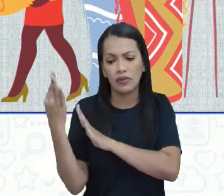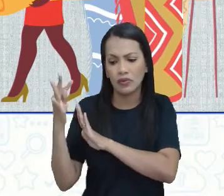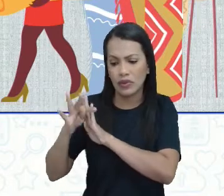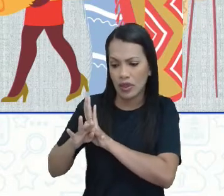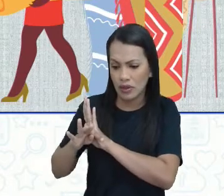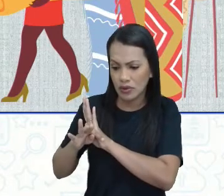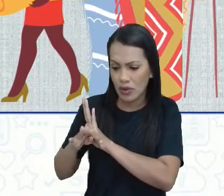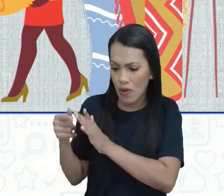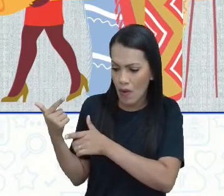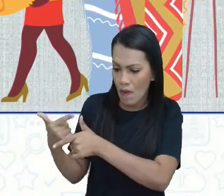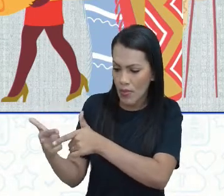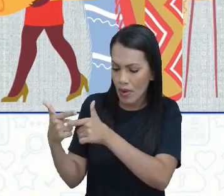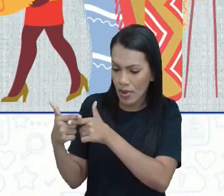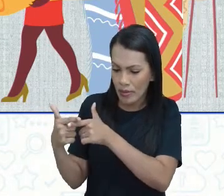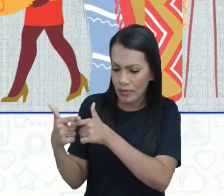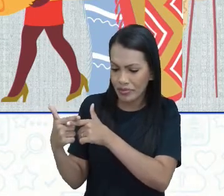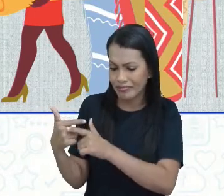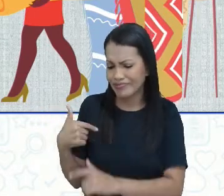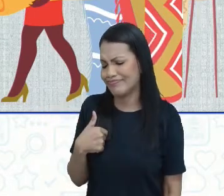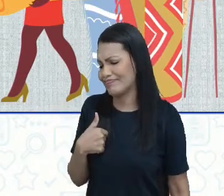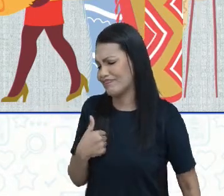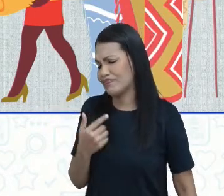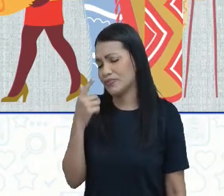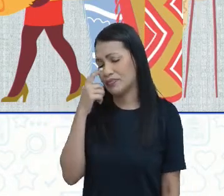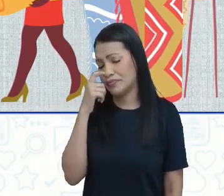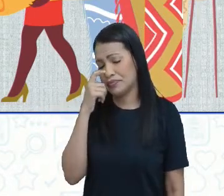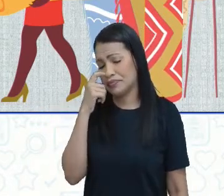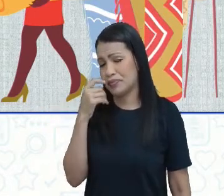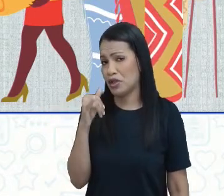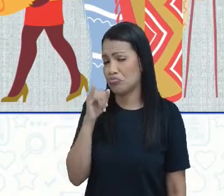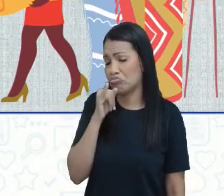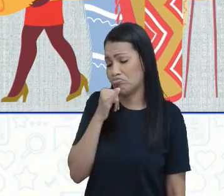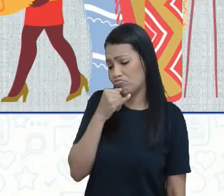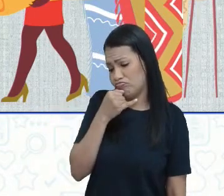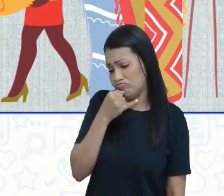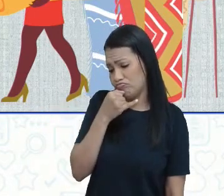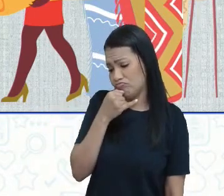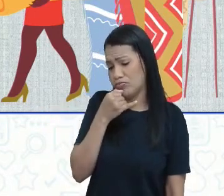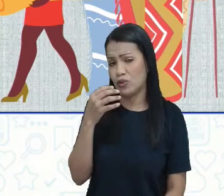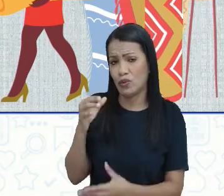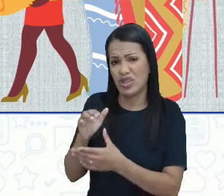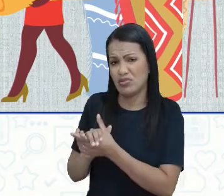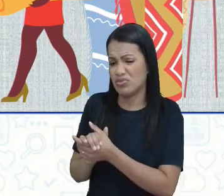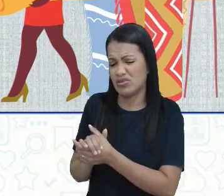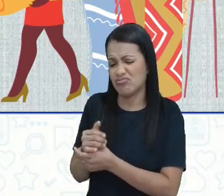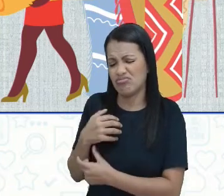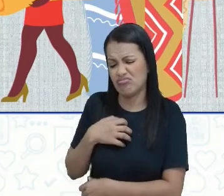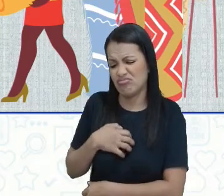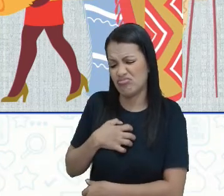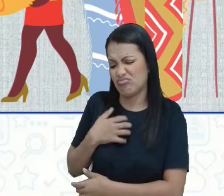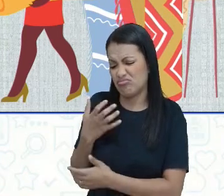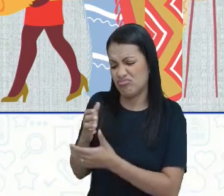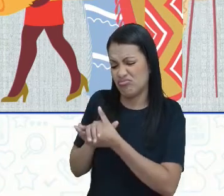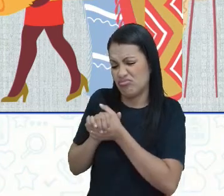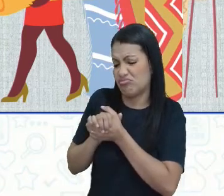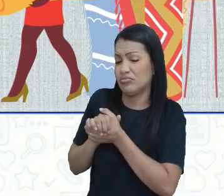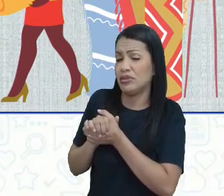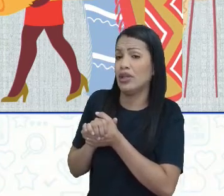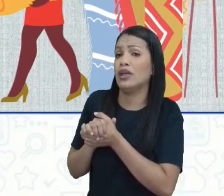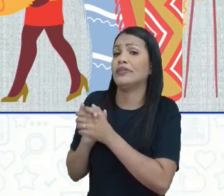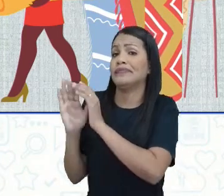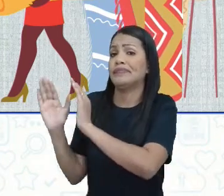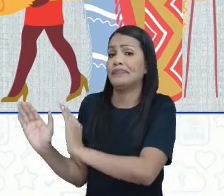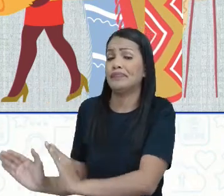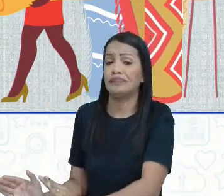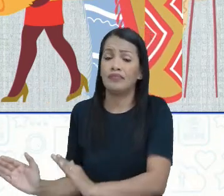problema? Ela não está mais feliz no casamento, que é o ponto de conflito, né? E depois a gente passasse